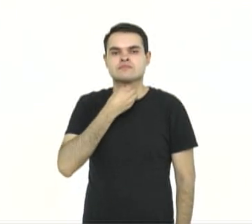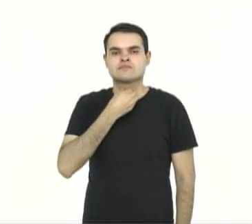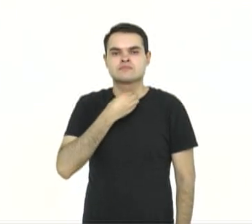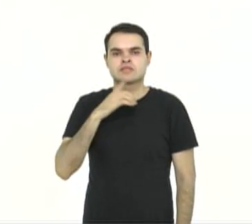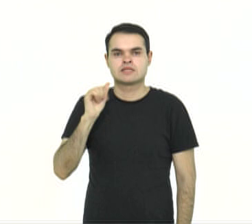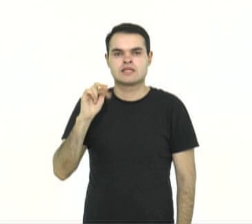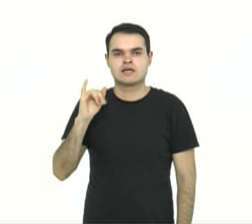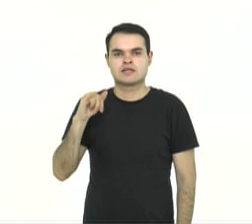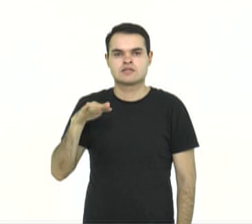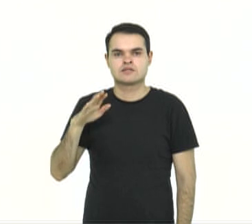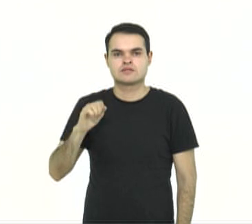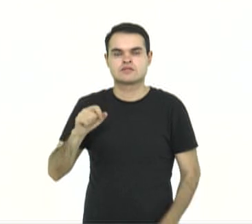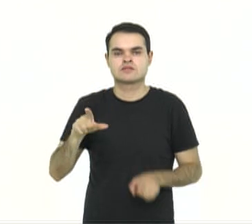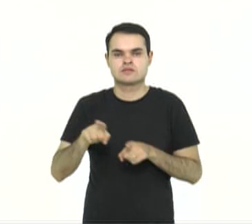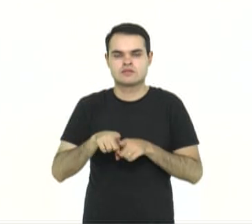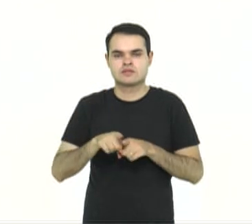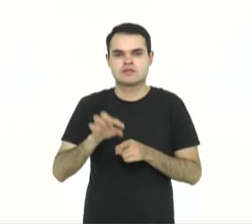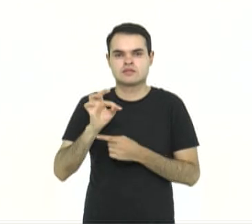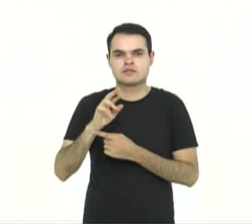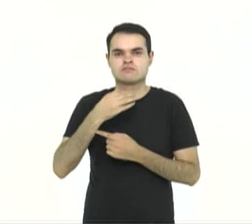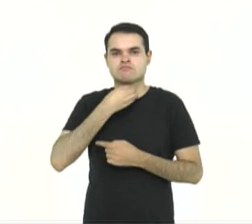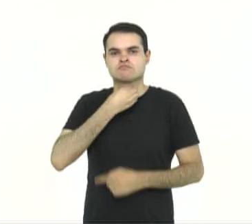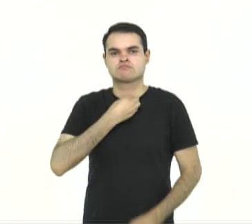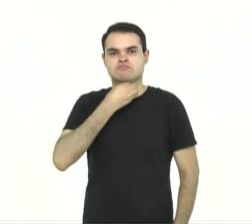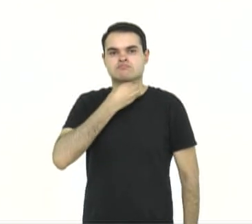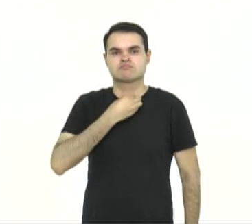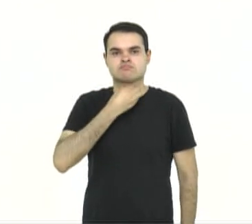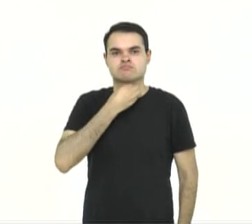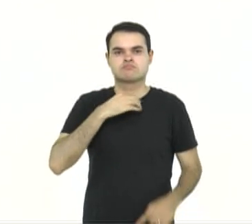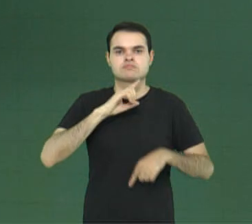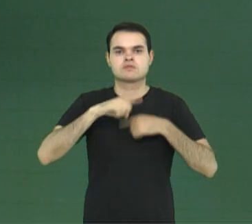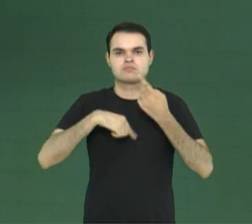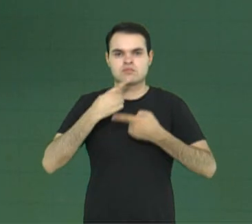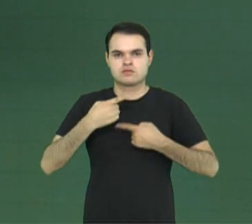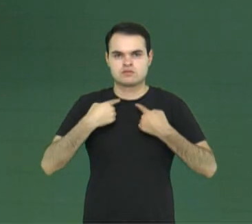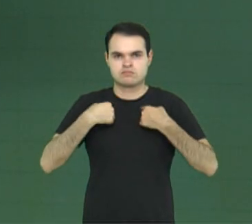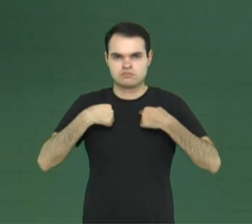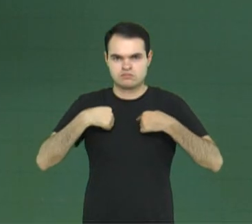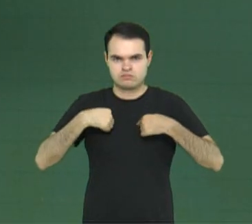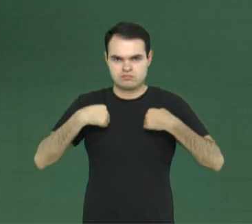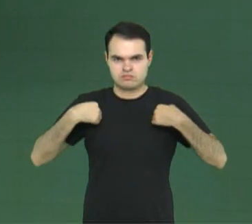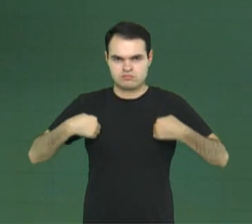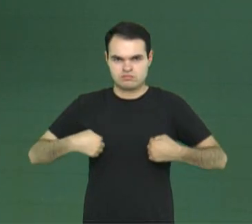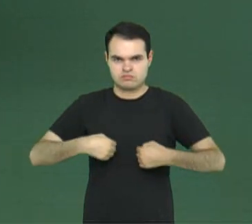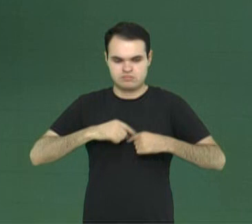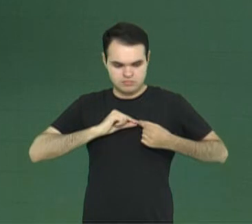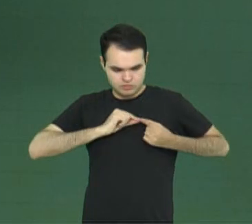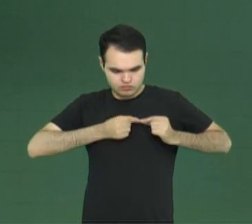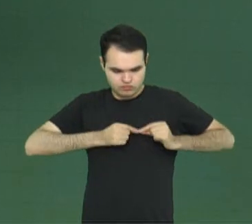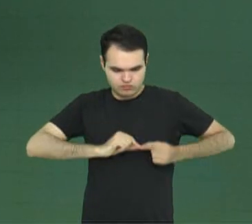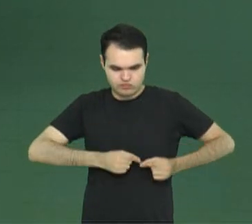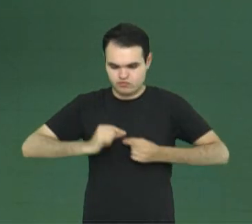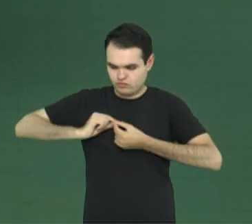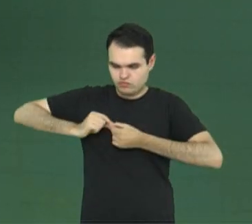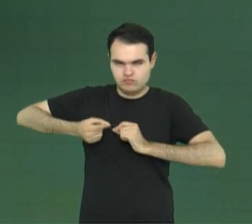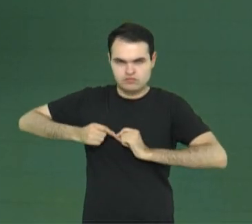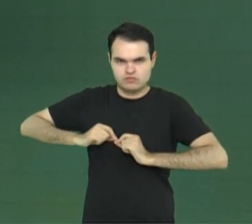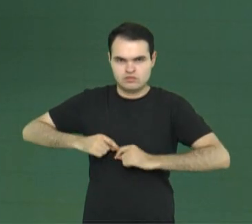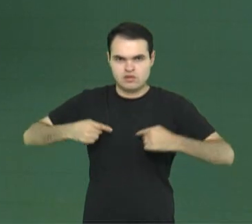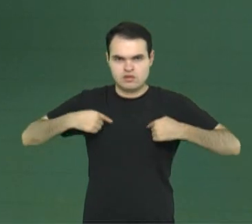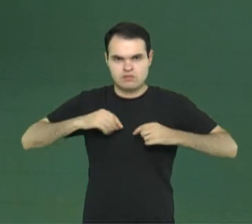laringe, pelas traqueias, brônquios e chega aos pulmões, lá nos alvéolos, para fazer essa hematose e essa troca gasosa